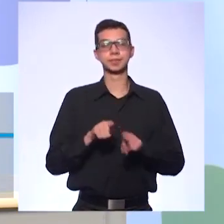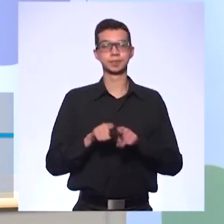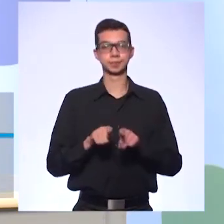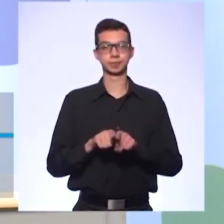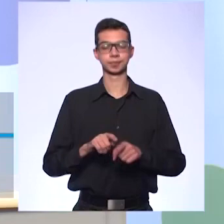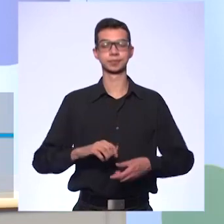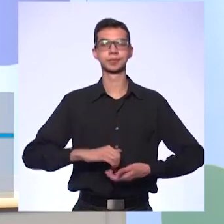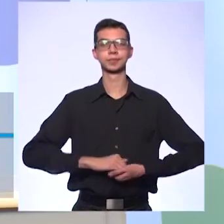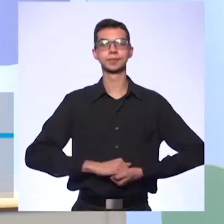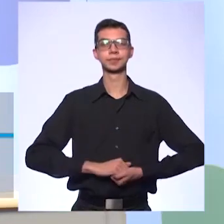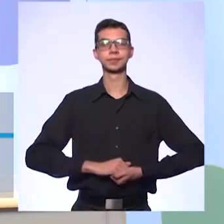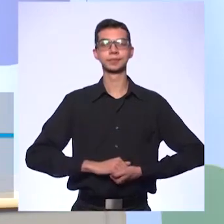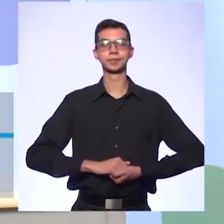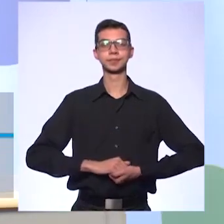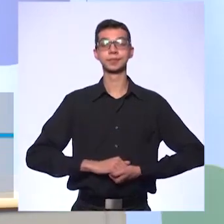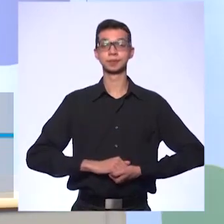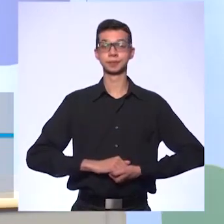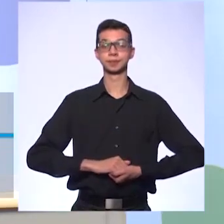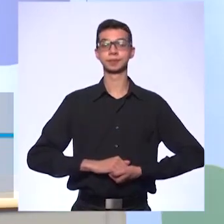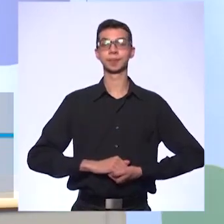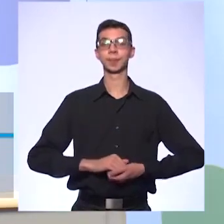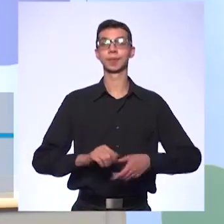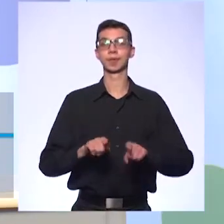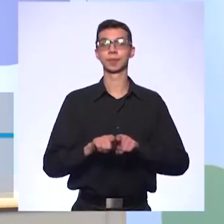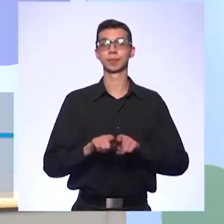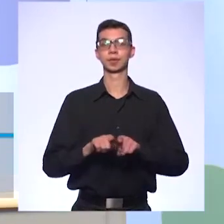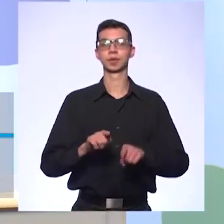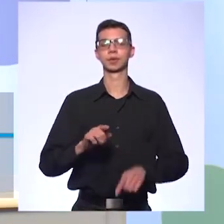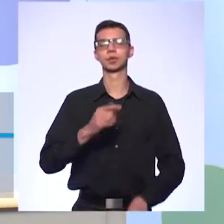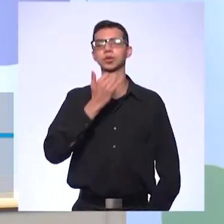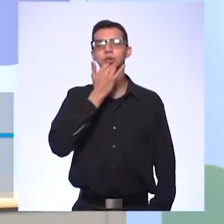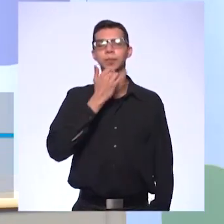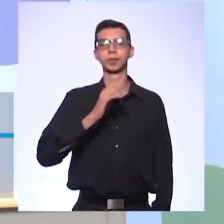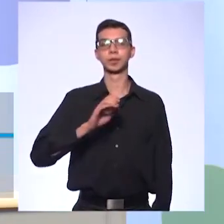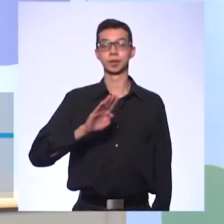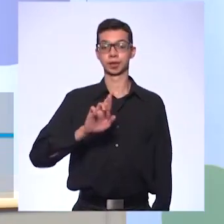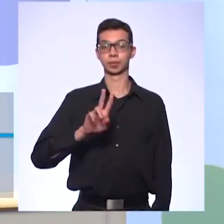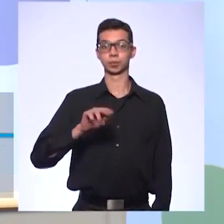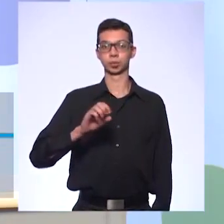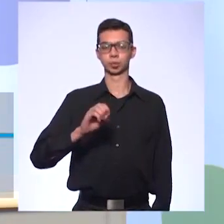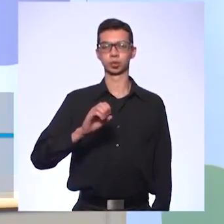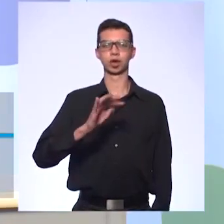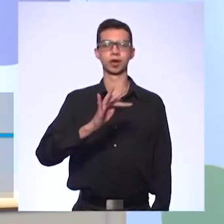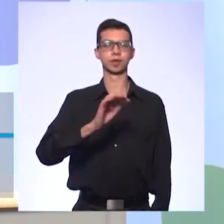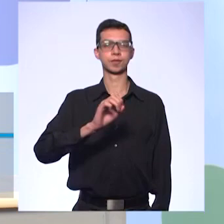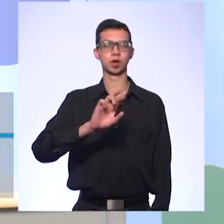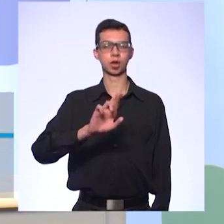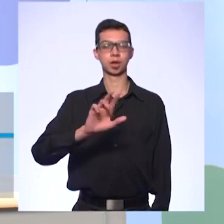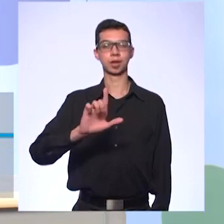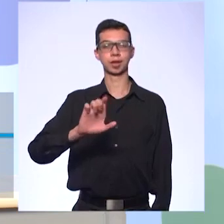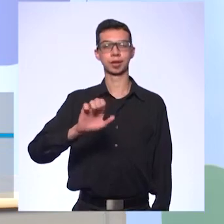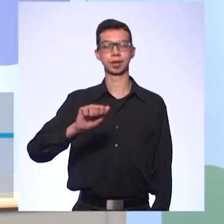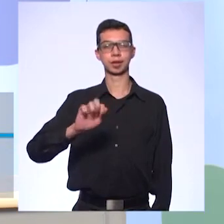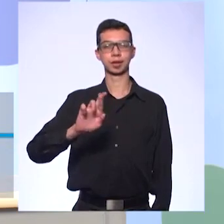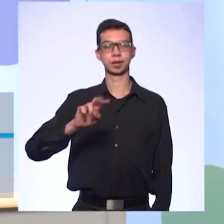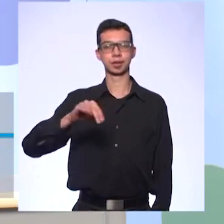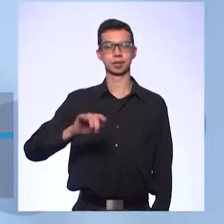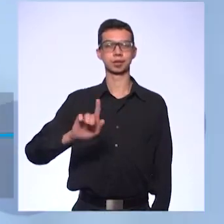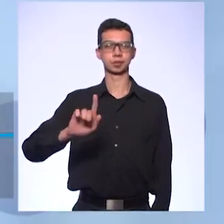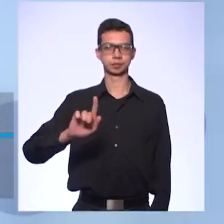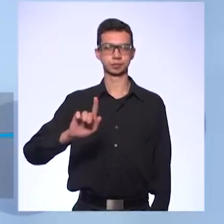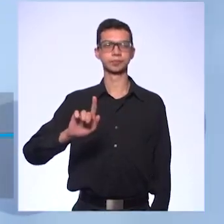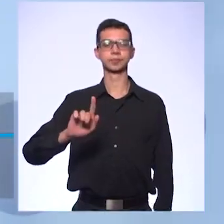something. Very for nice. Learning. I'm sorry. O Bruno escreveu, experiments are used for learning something. Very